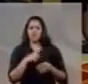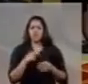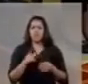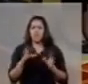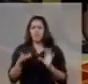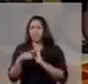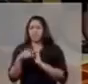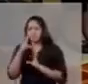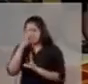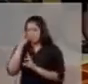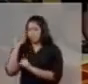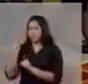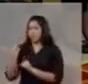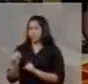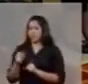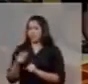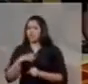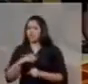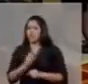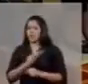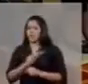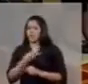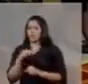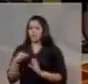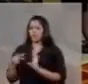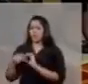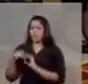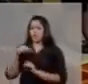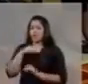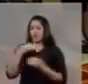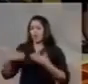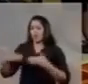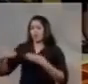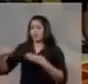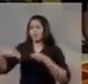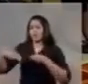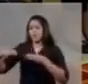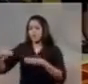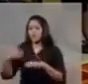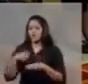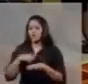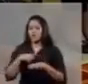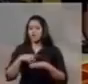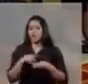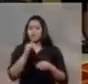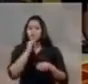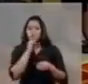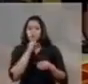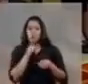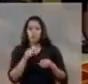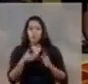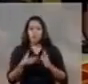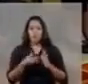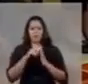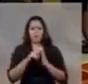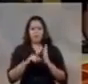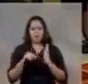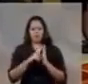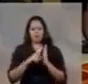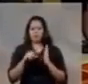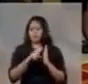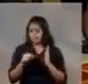poder, que têm amigos e ministérios, que têm trânsito no Palácio do Planalto. O Estado Democrático de